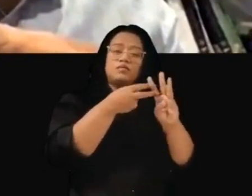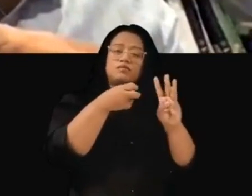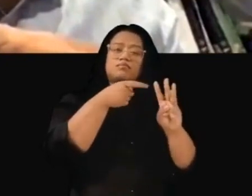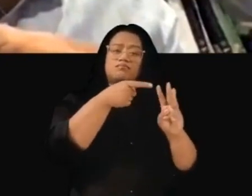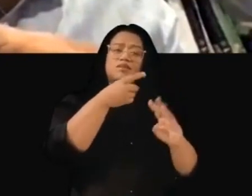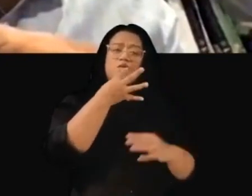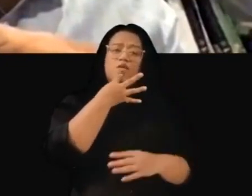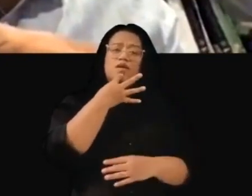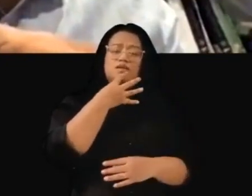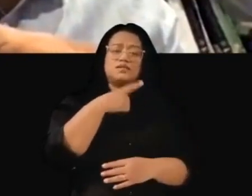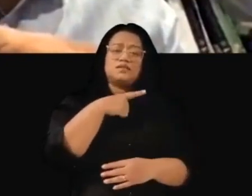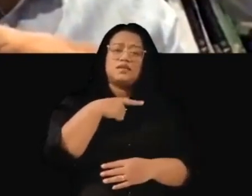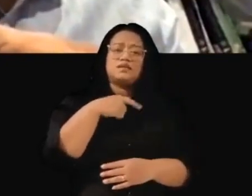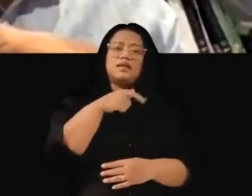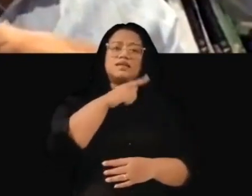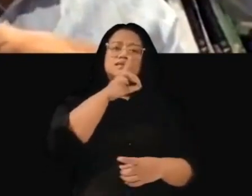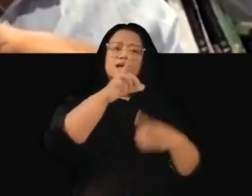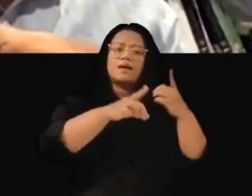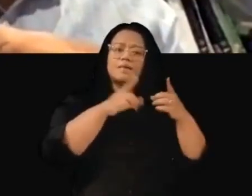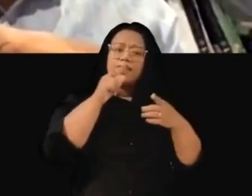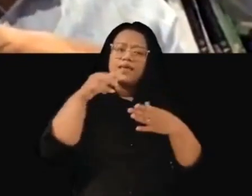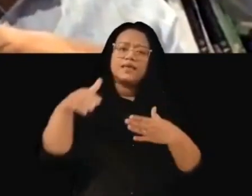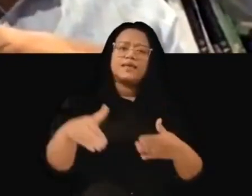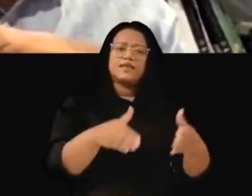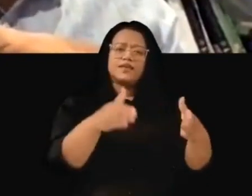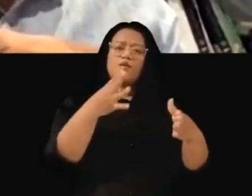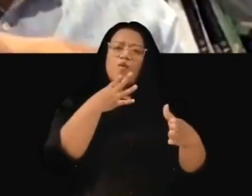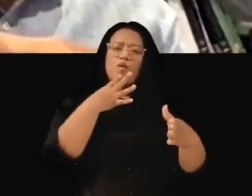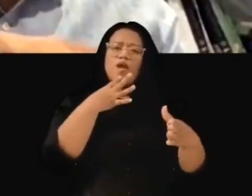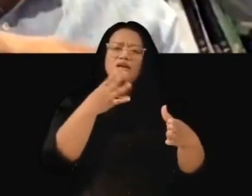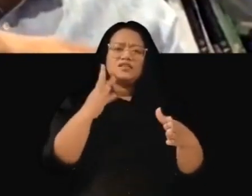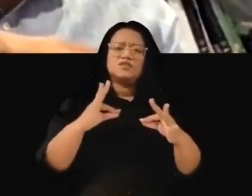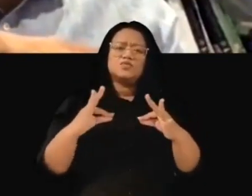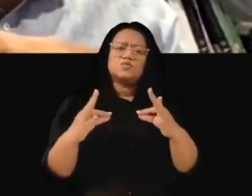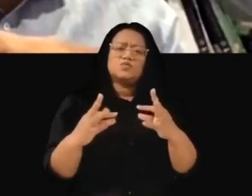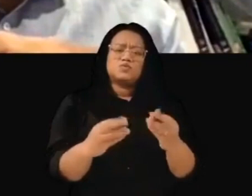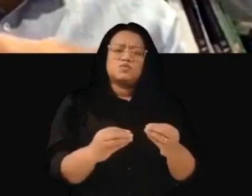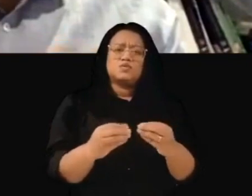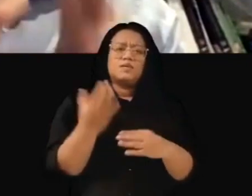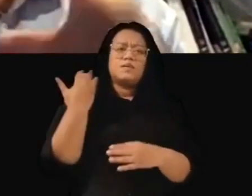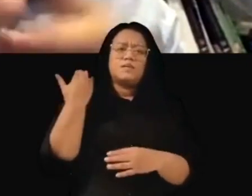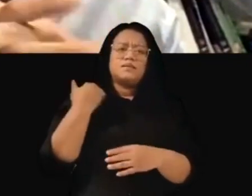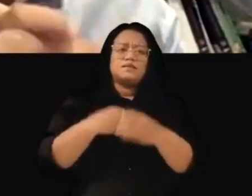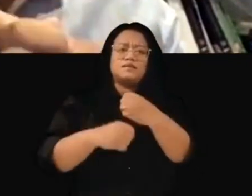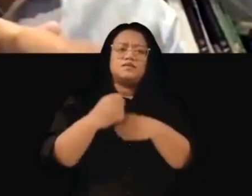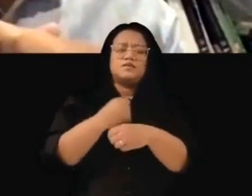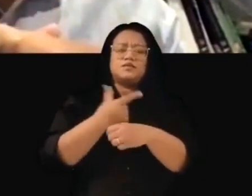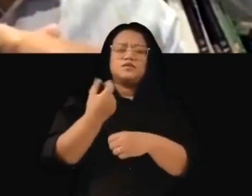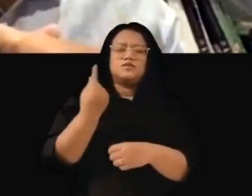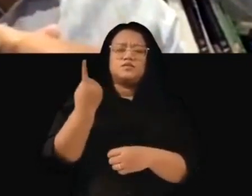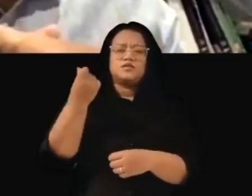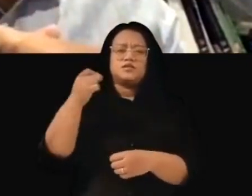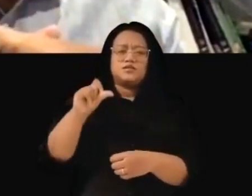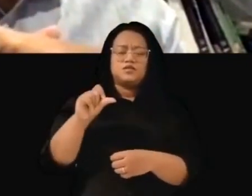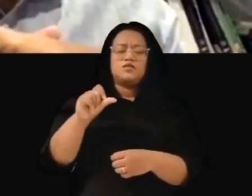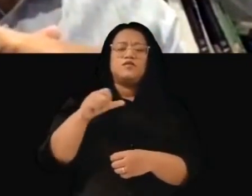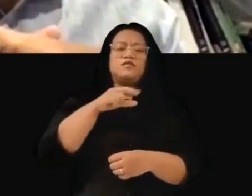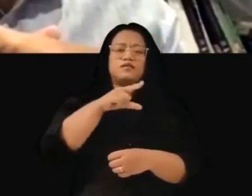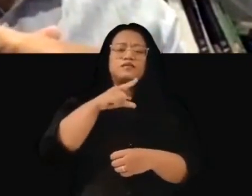exemplo, a dinâmica de um rio. Eles conhecem, por exemplo, eu tive a oportunidade em 2019, entre outras ocasiões, de